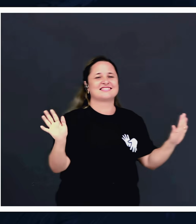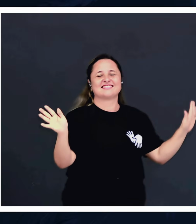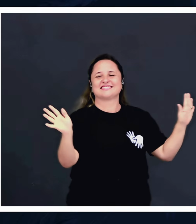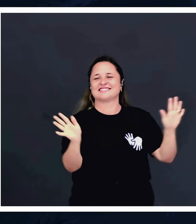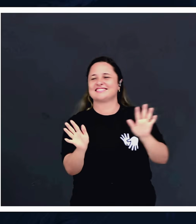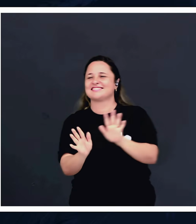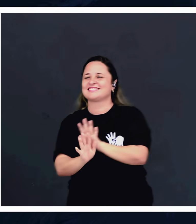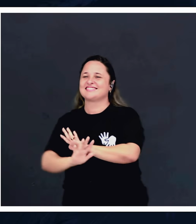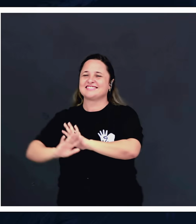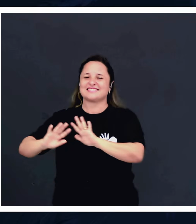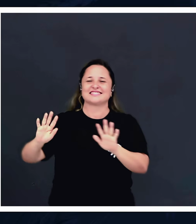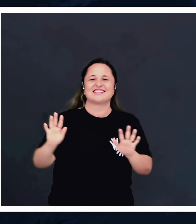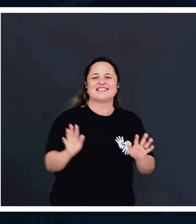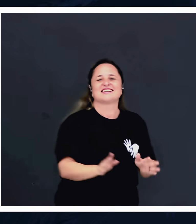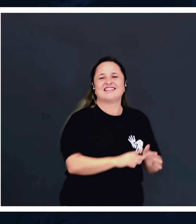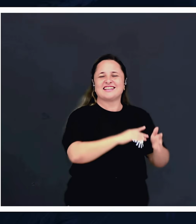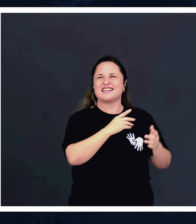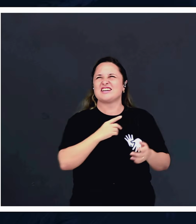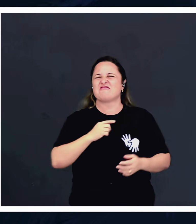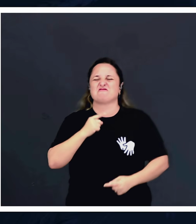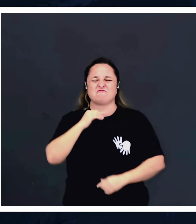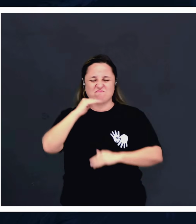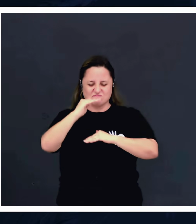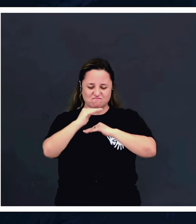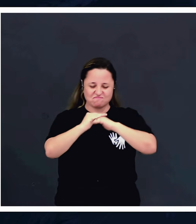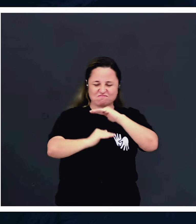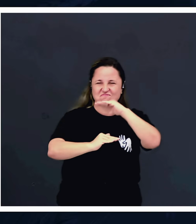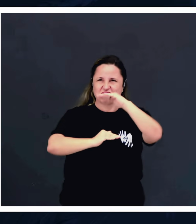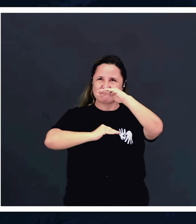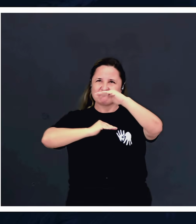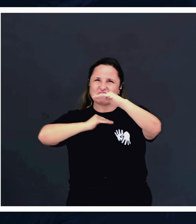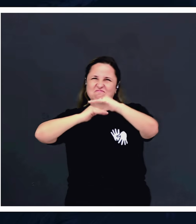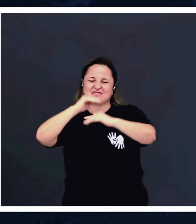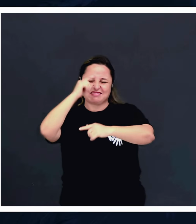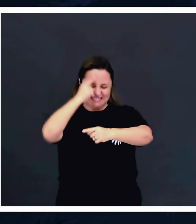Pega a sua voz, igreja, diga. Eu vou